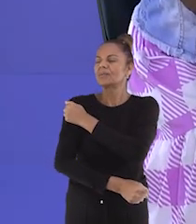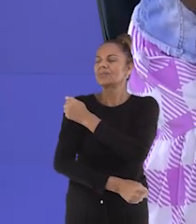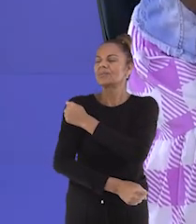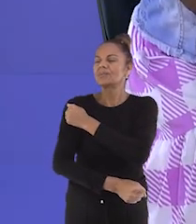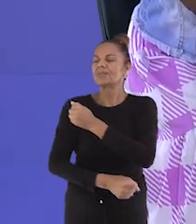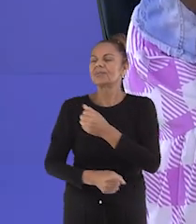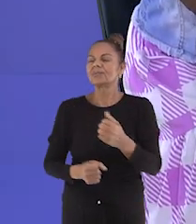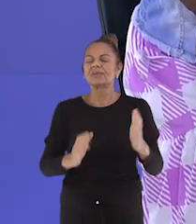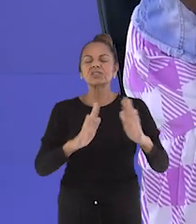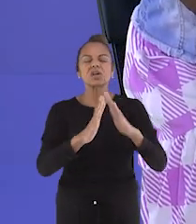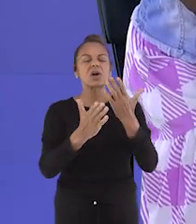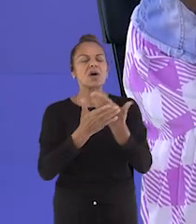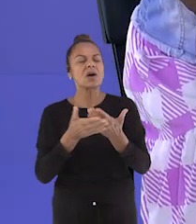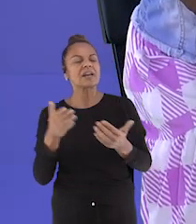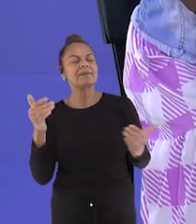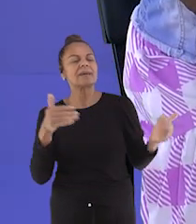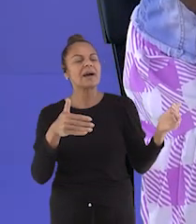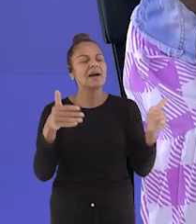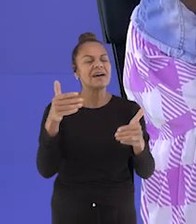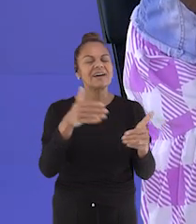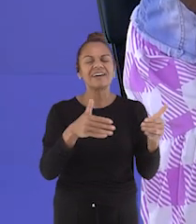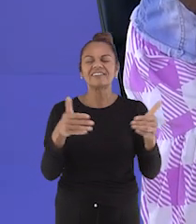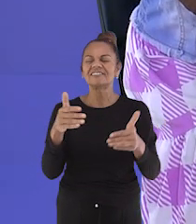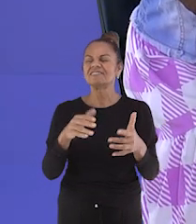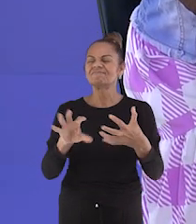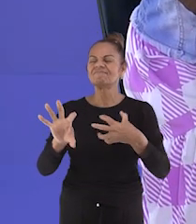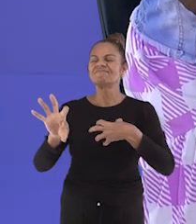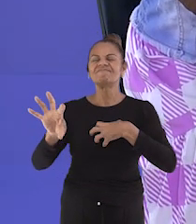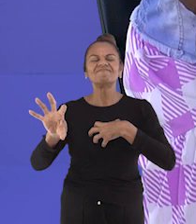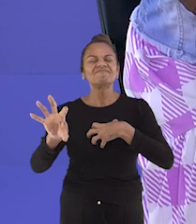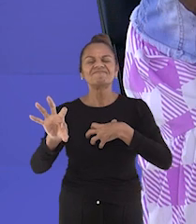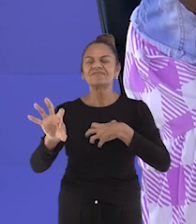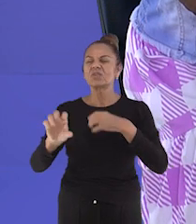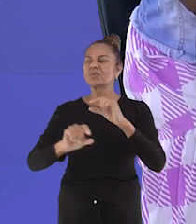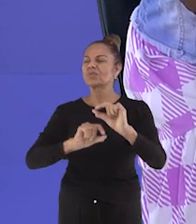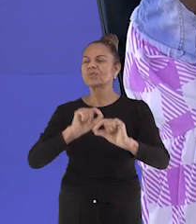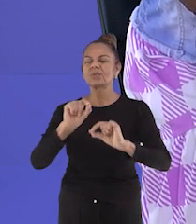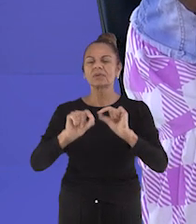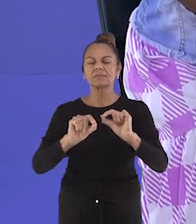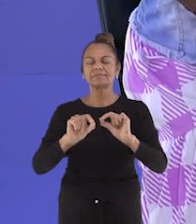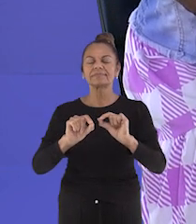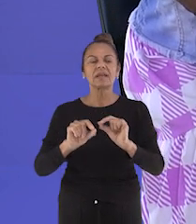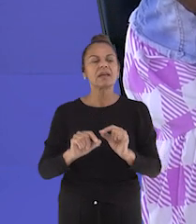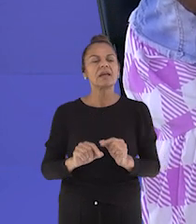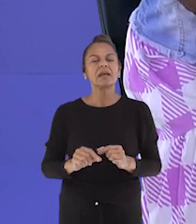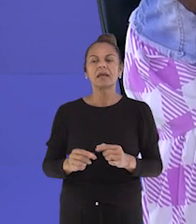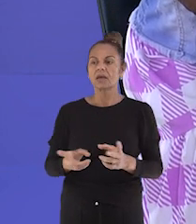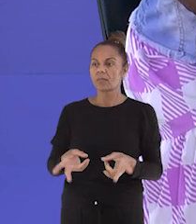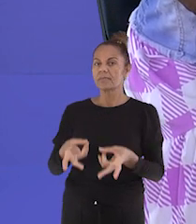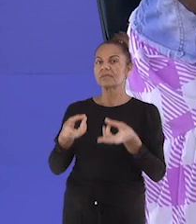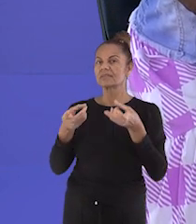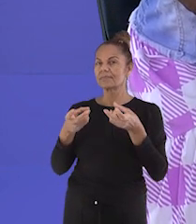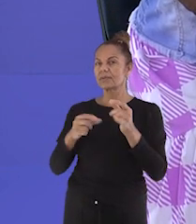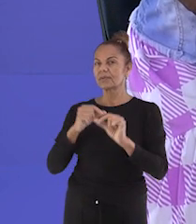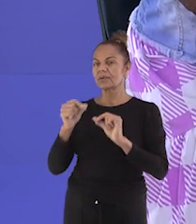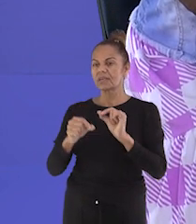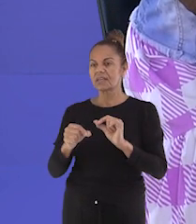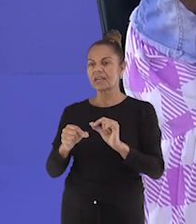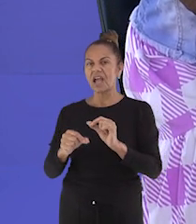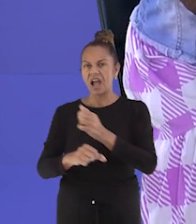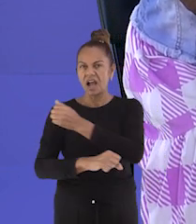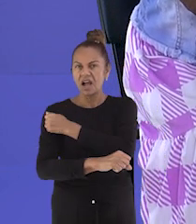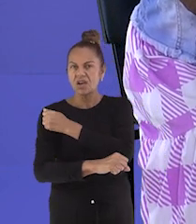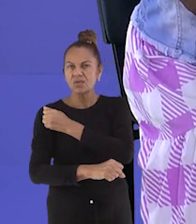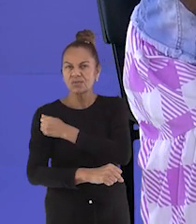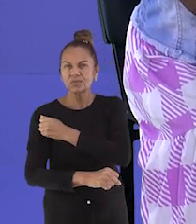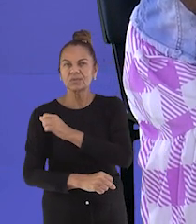sentimento? O que que você via neles? Eu via, na verdade, muita sede de aprender. Eles